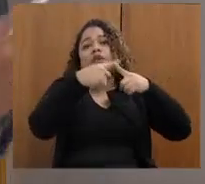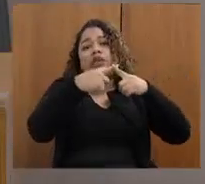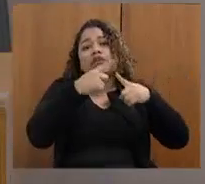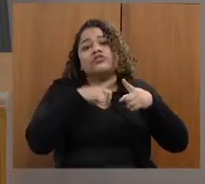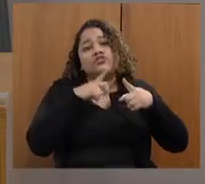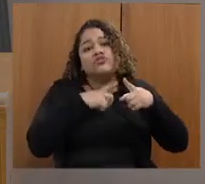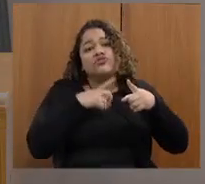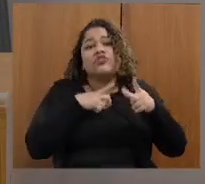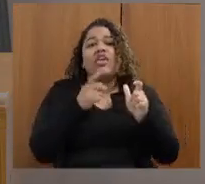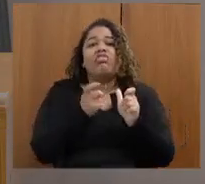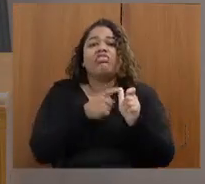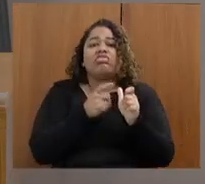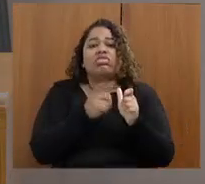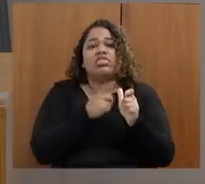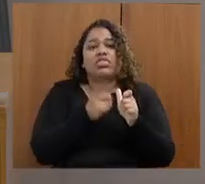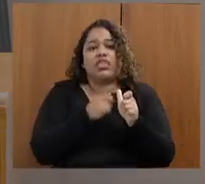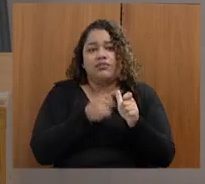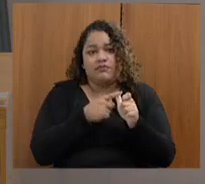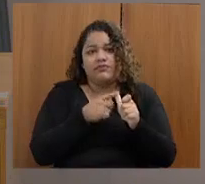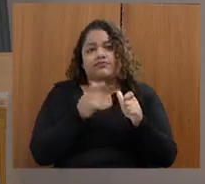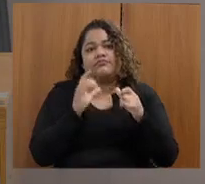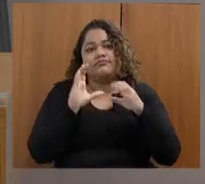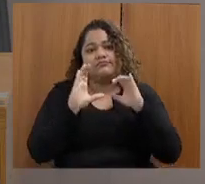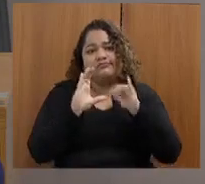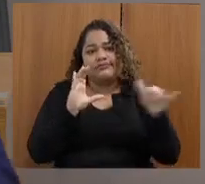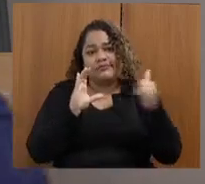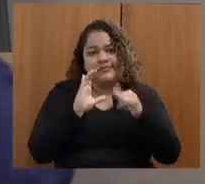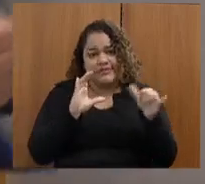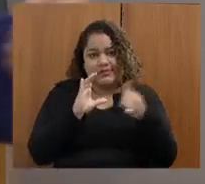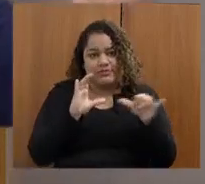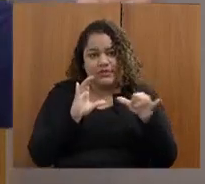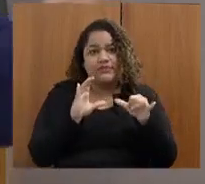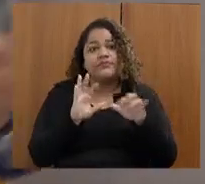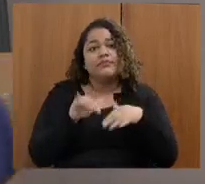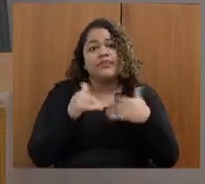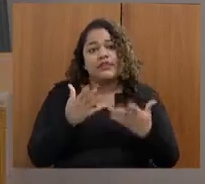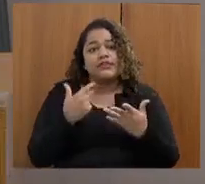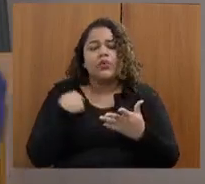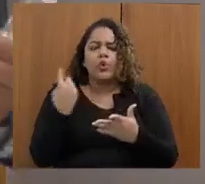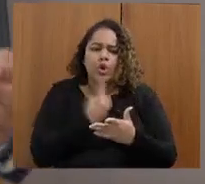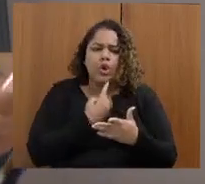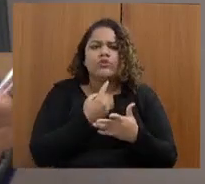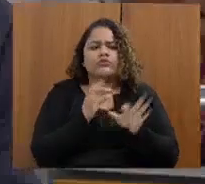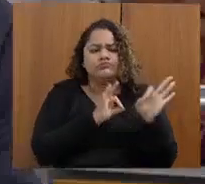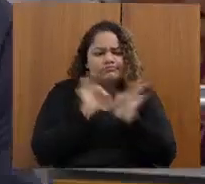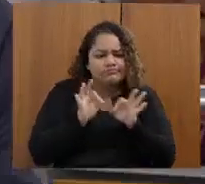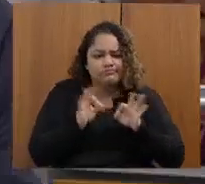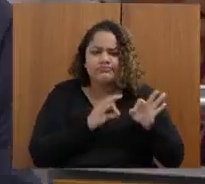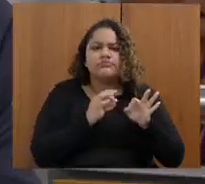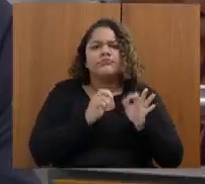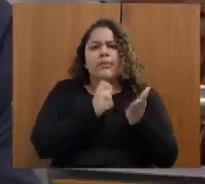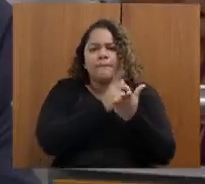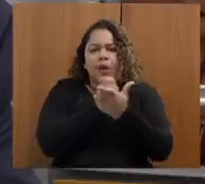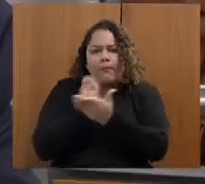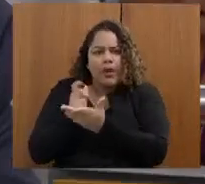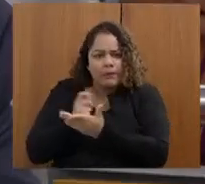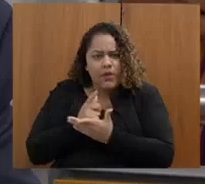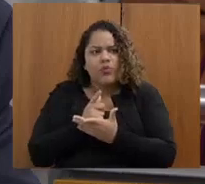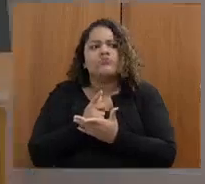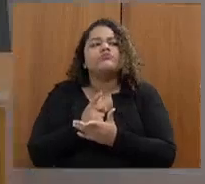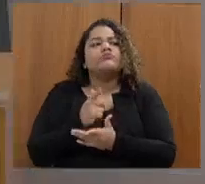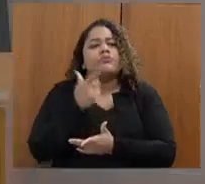com a Cemig então a gente conseguiu regularizar fazer os pagamentos com previsão para que